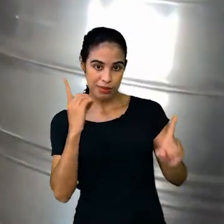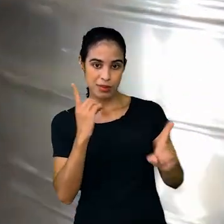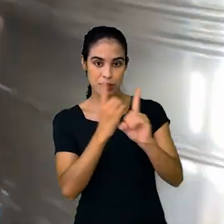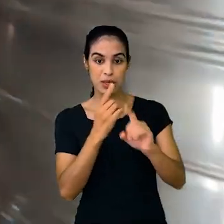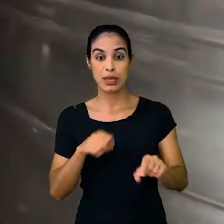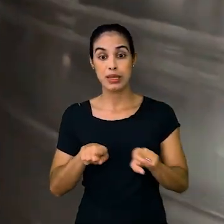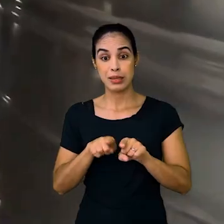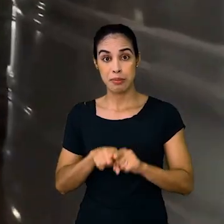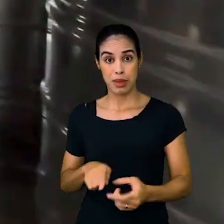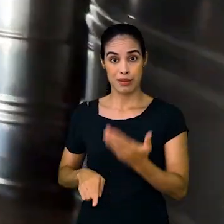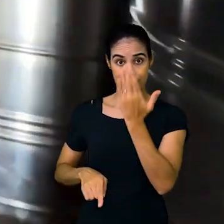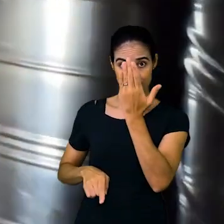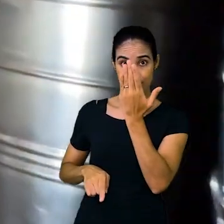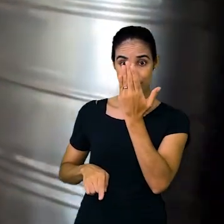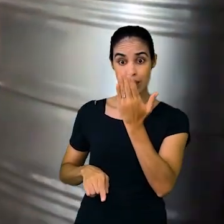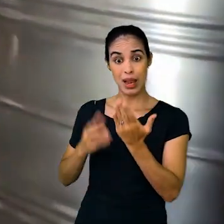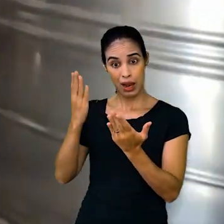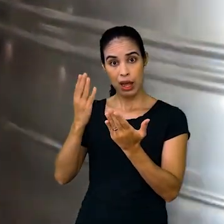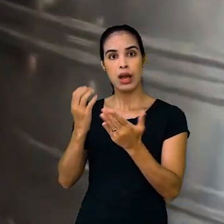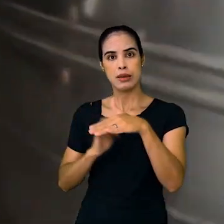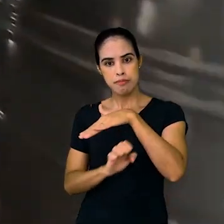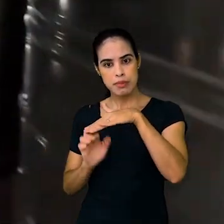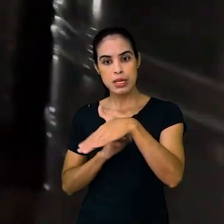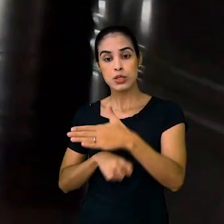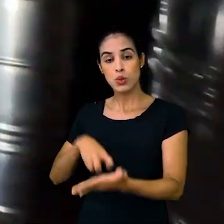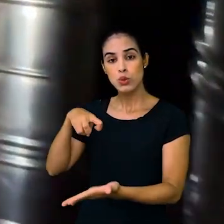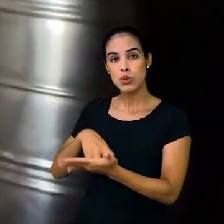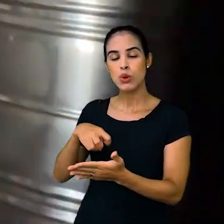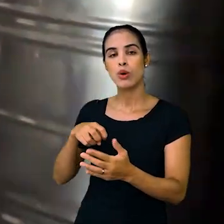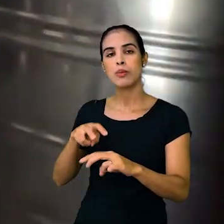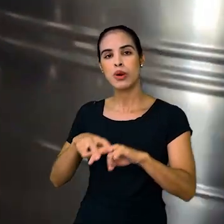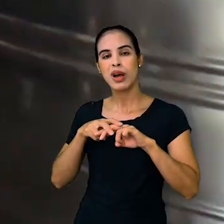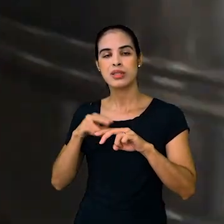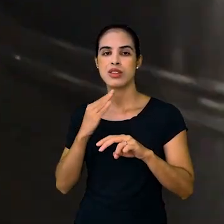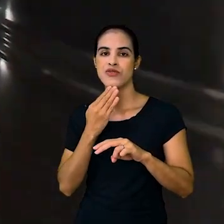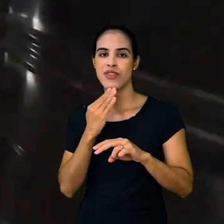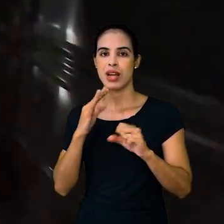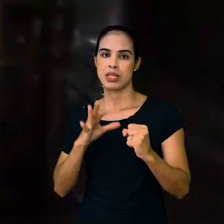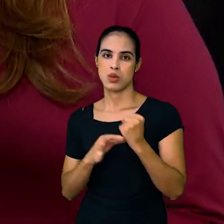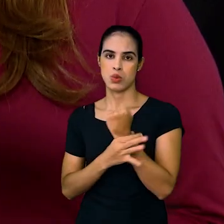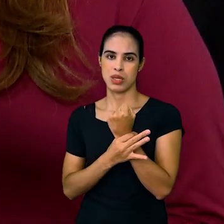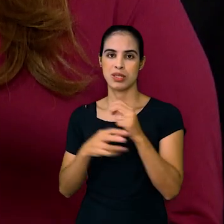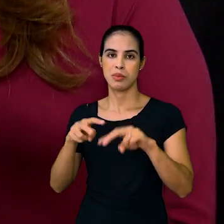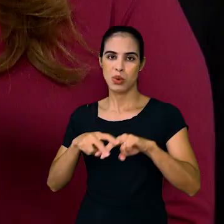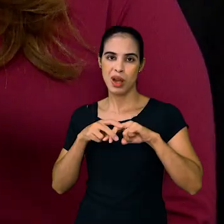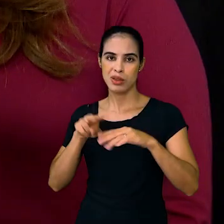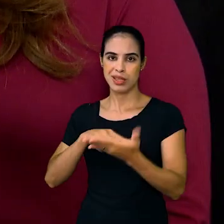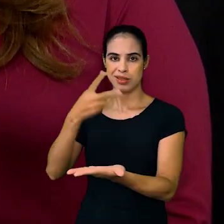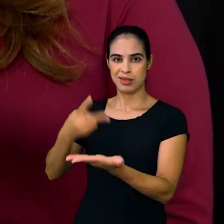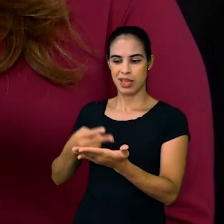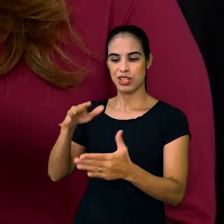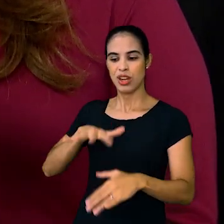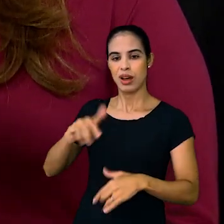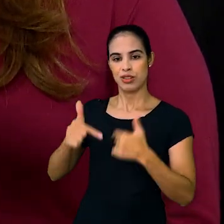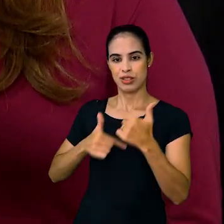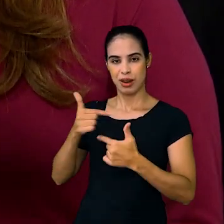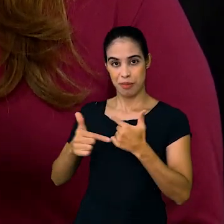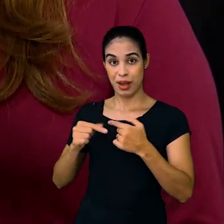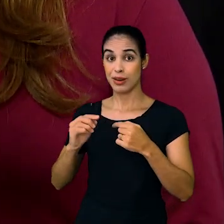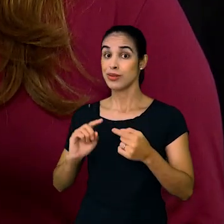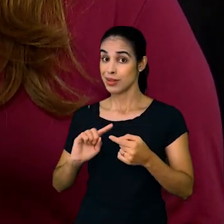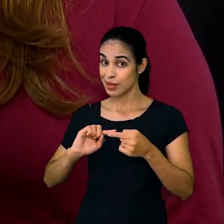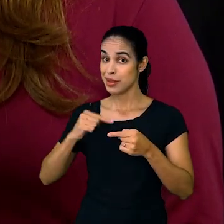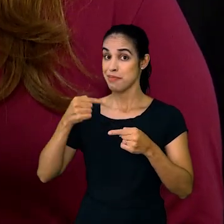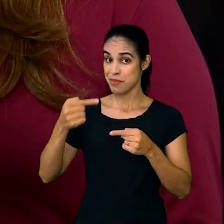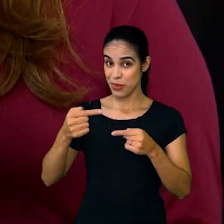o Alambique foi condenado por falha na segurança depois de um acidente de trabalho. Tudo isso você confere no programa